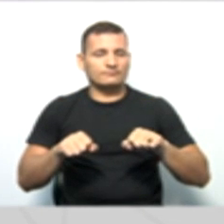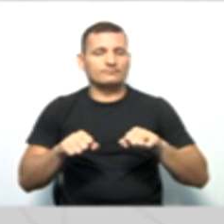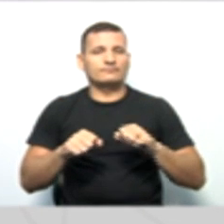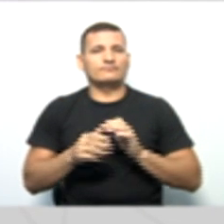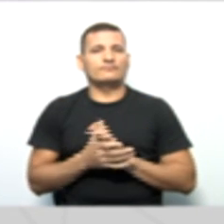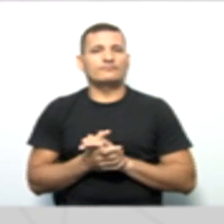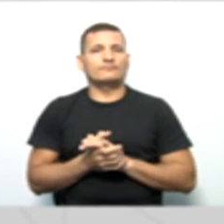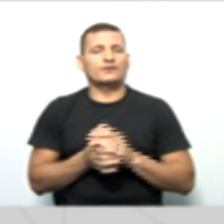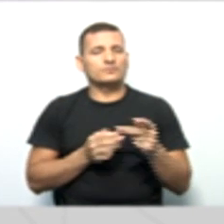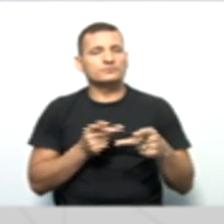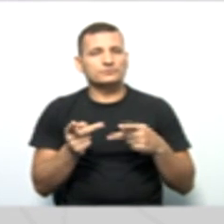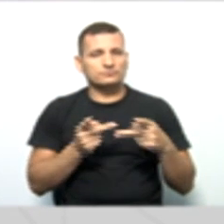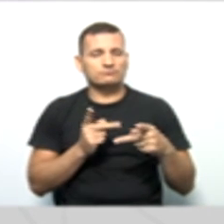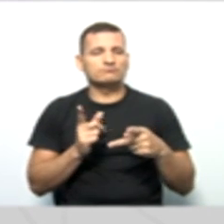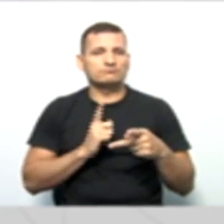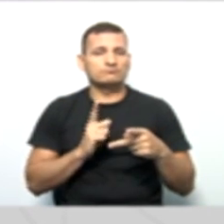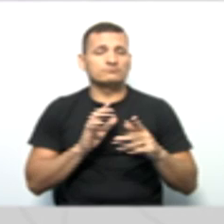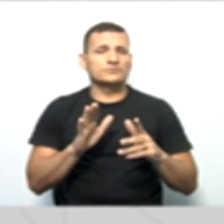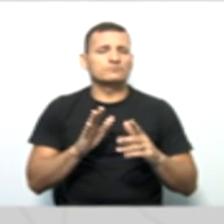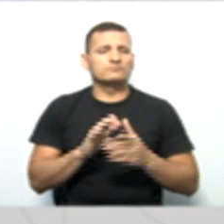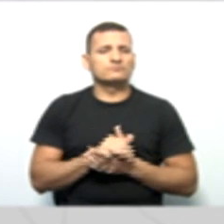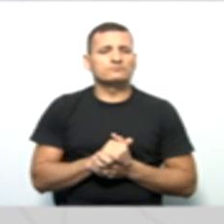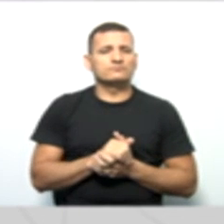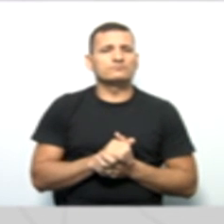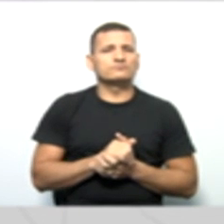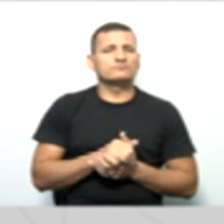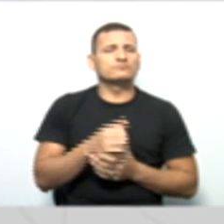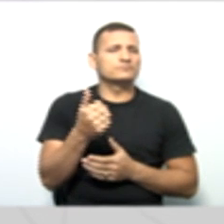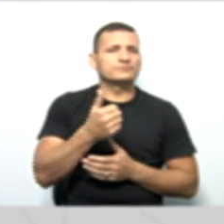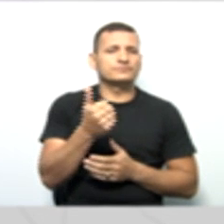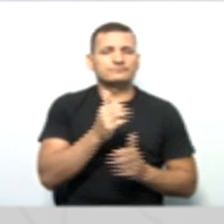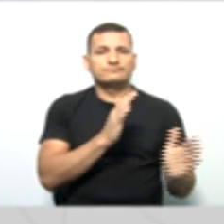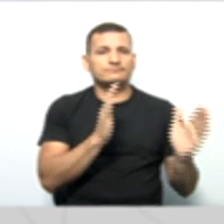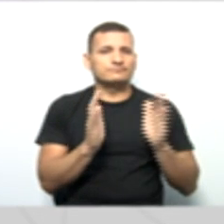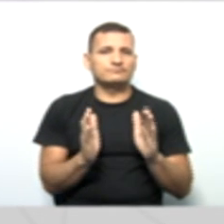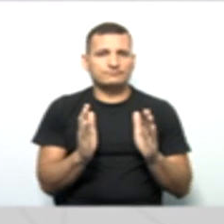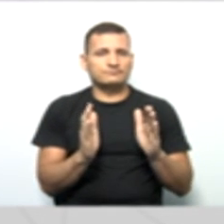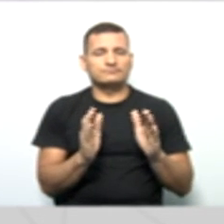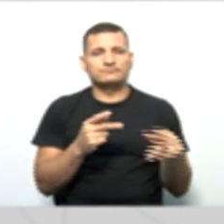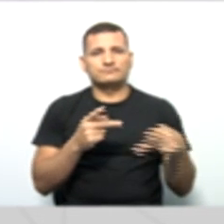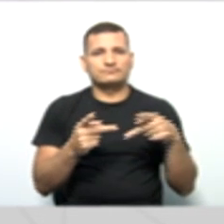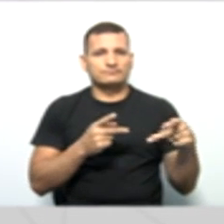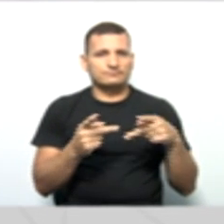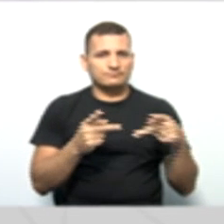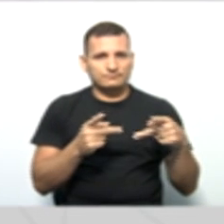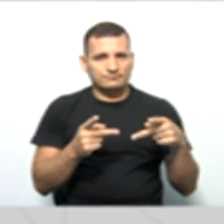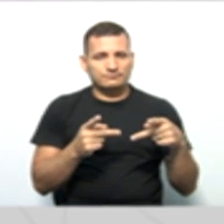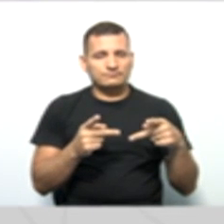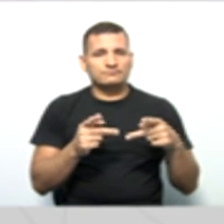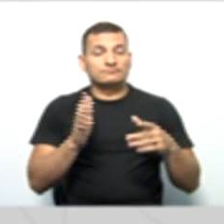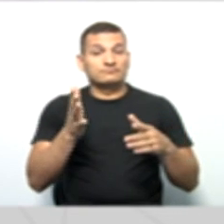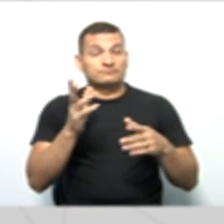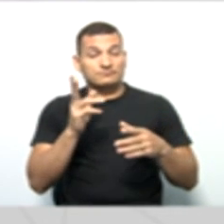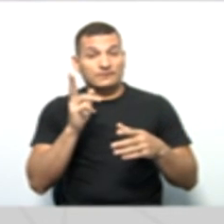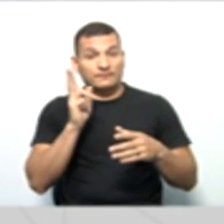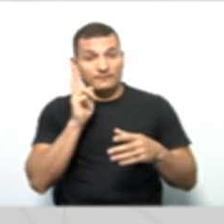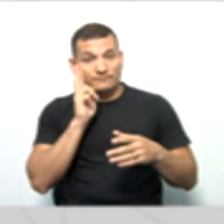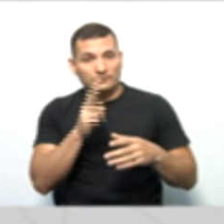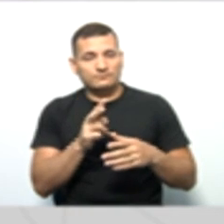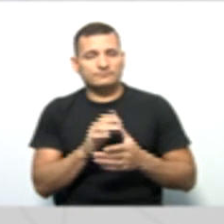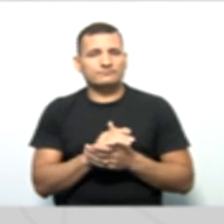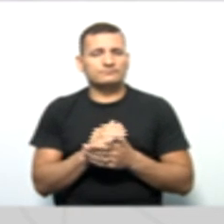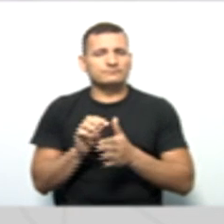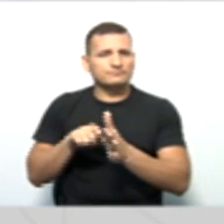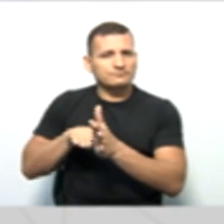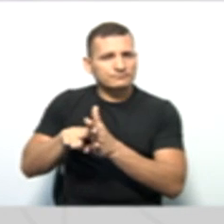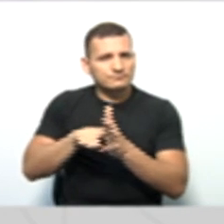uma primeira fase, isso aqui é uma fase de todo esse processo de desenvolvimento, a fase de projetar. A gente viu lá a fase de levantamento